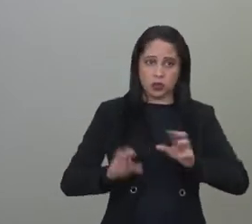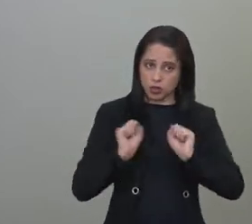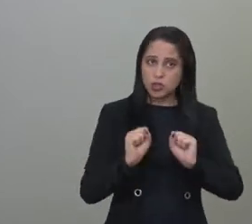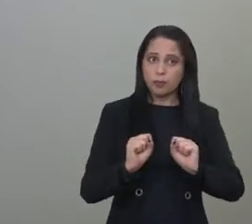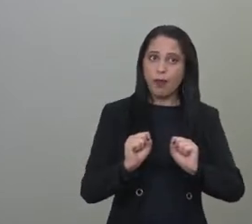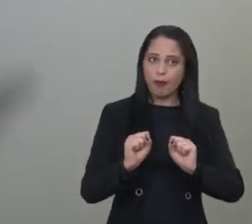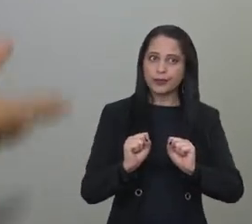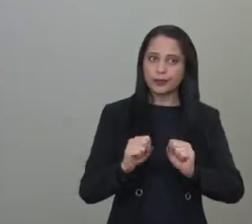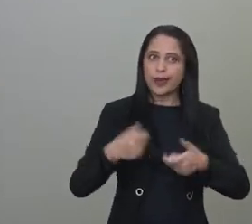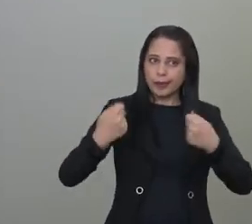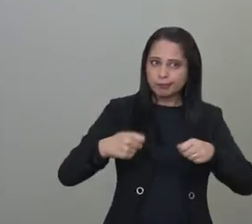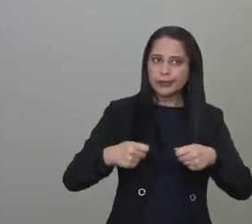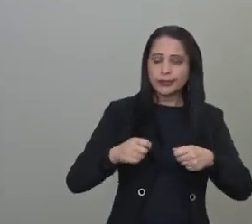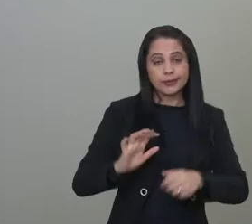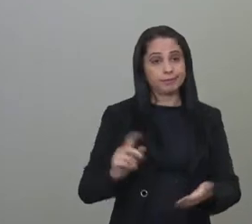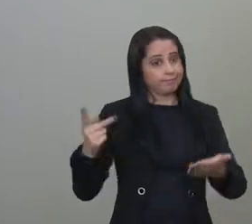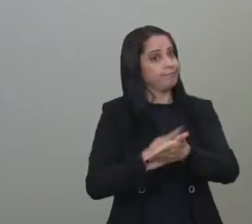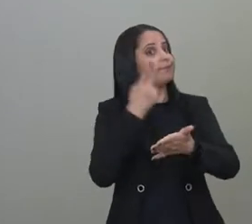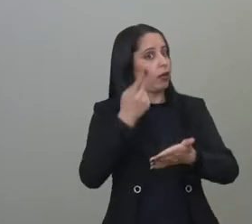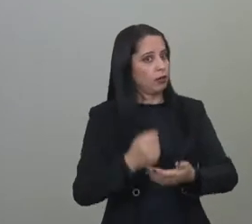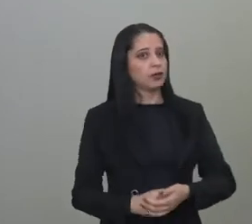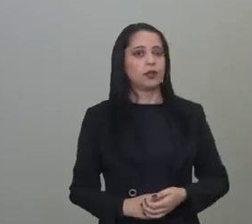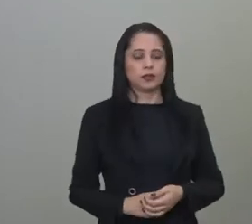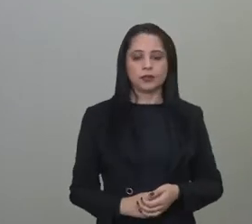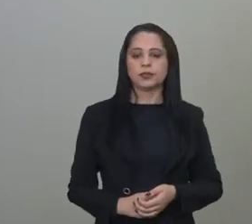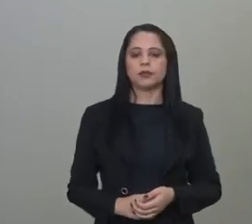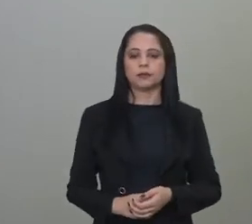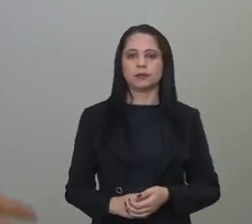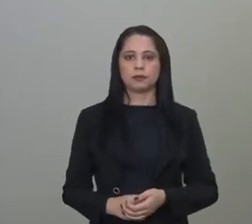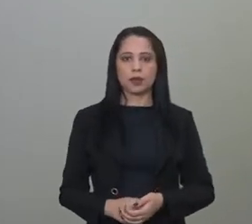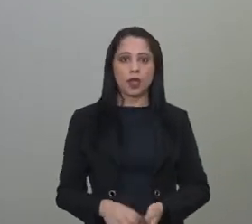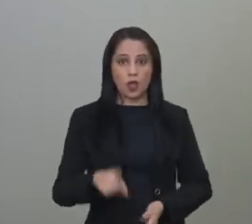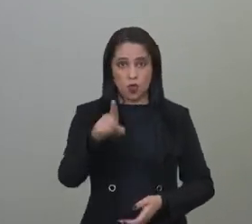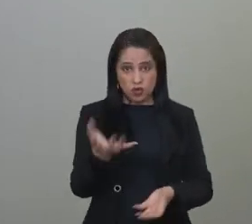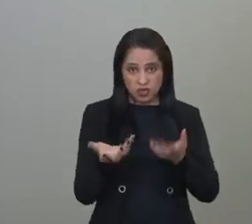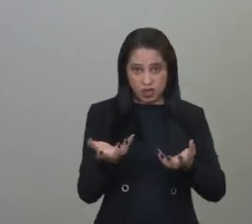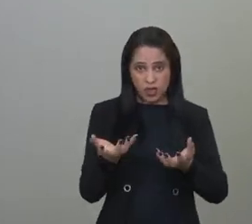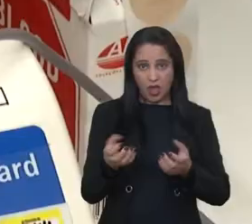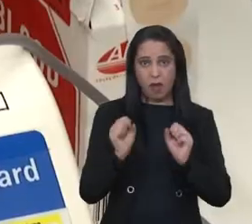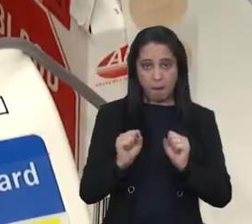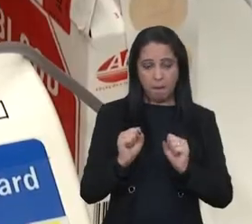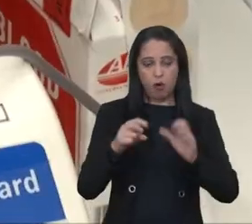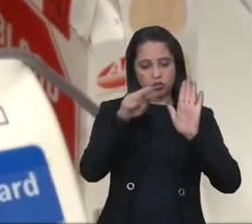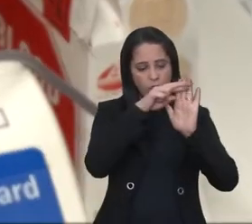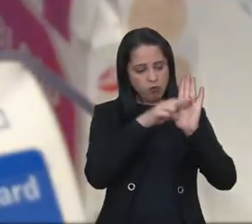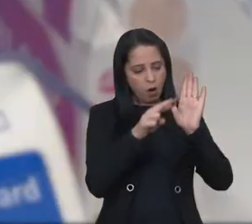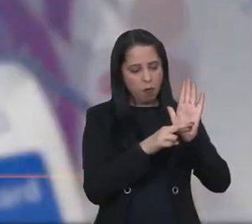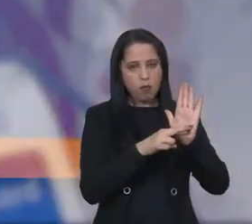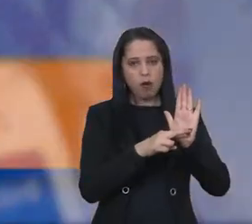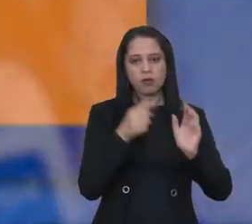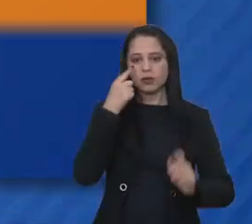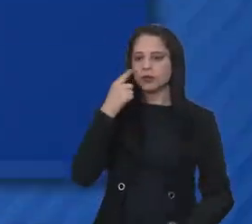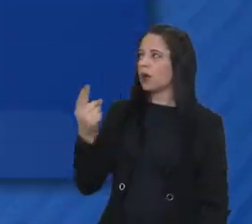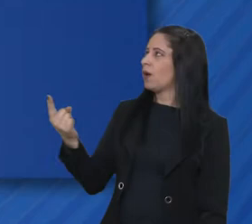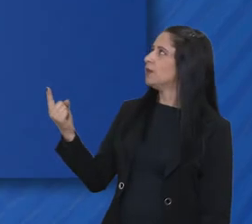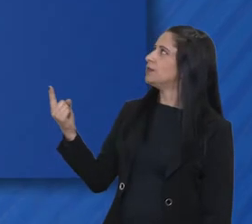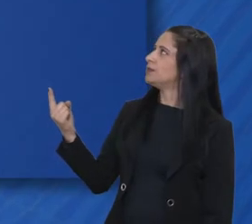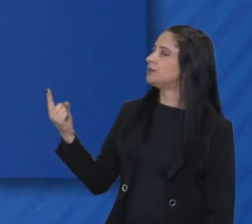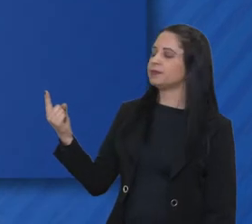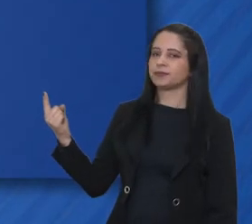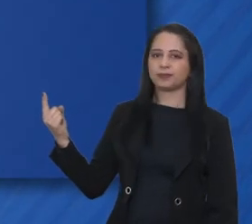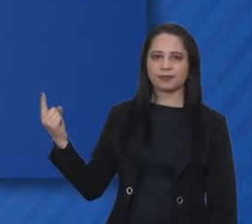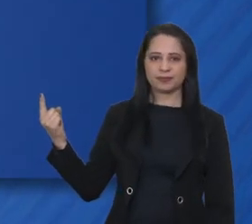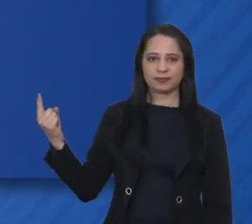minha sua qualquer hora que a gente pode precisar ter lá o sangue para salvar uma vida para doar sangue é preciso ter Entre